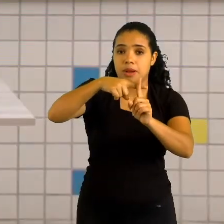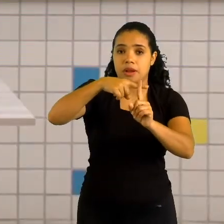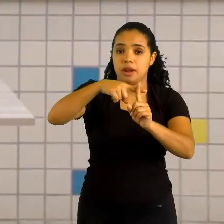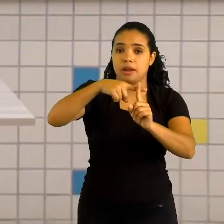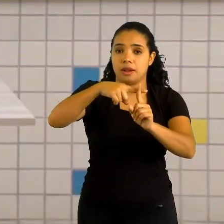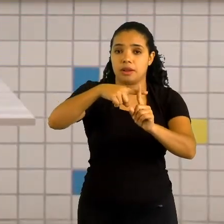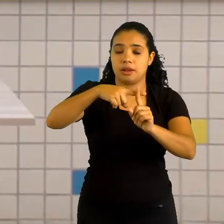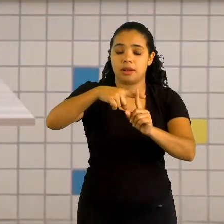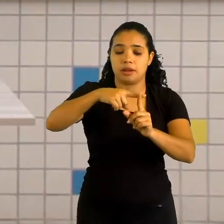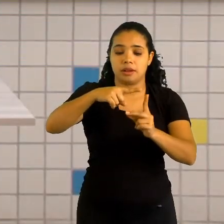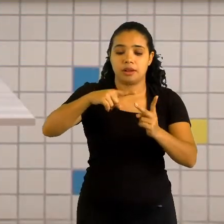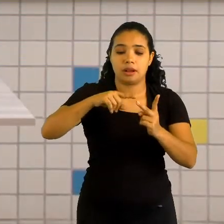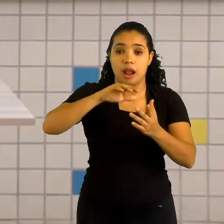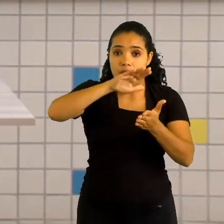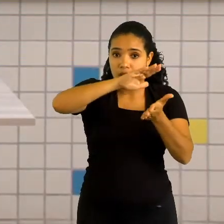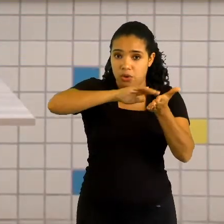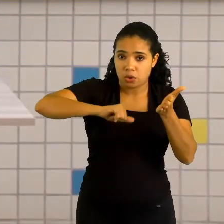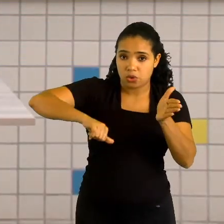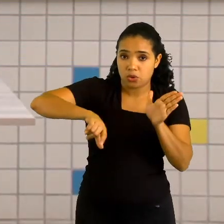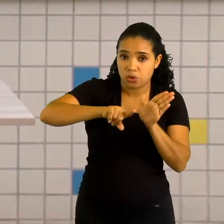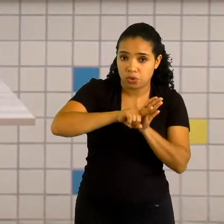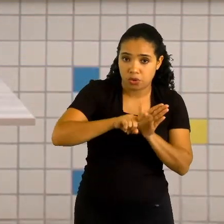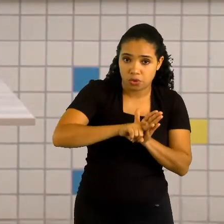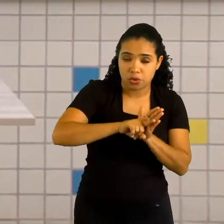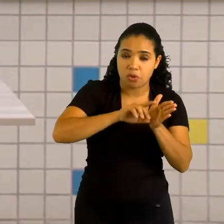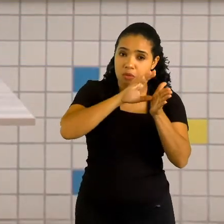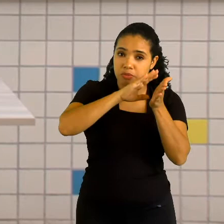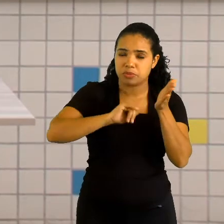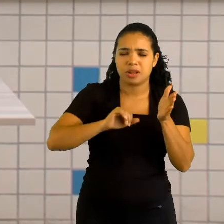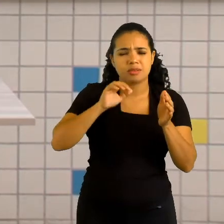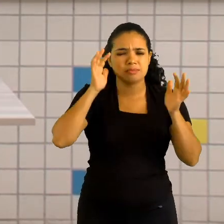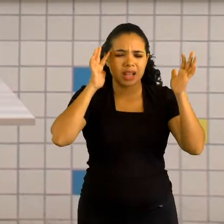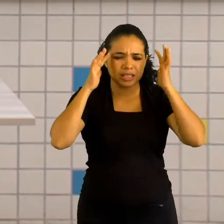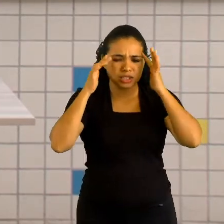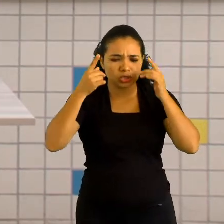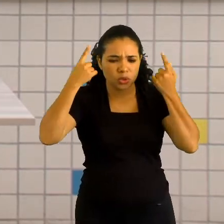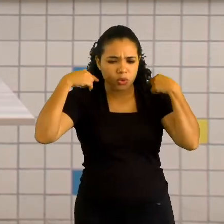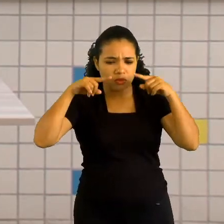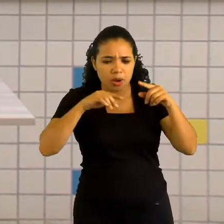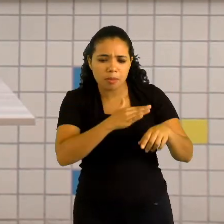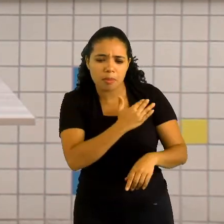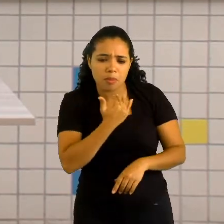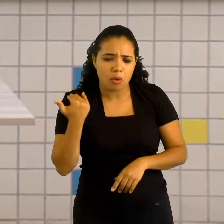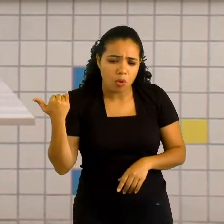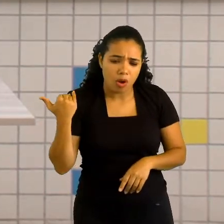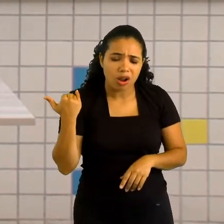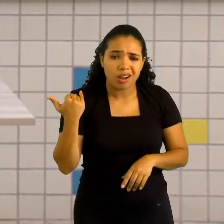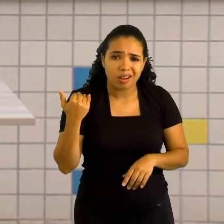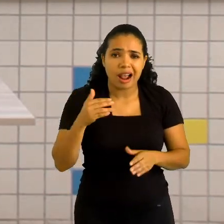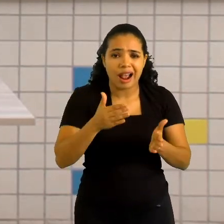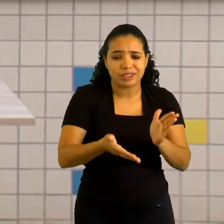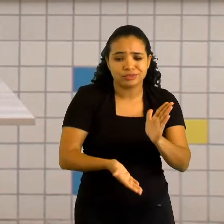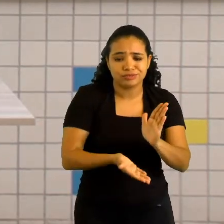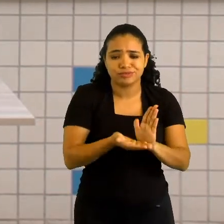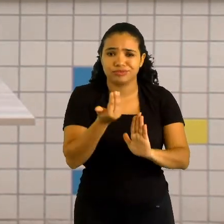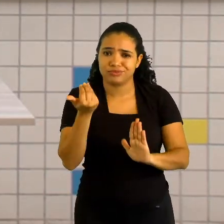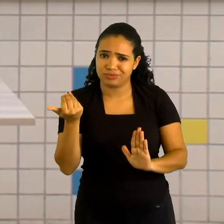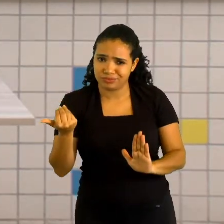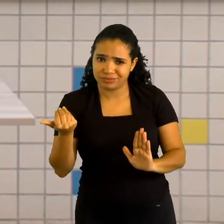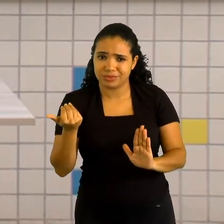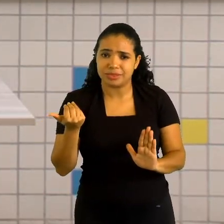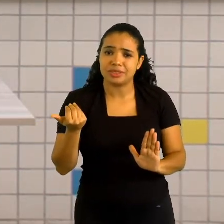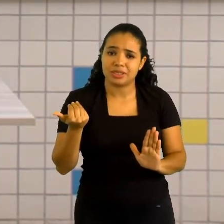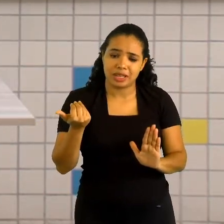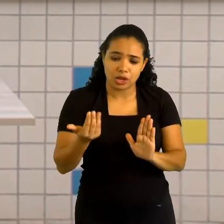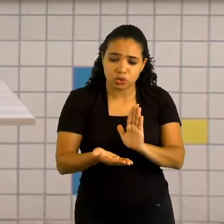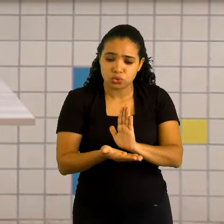ideia de retirar. Imagina quando uma ovelha morresse, né? Poxa, perdi uma ovelha, né? Então, ele retirou daquela quantidade uma que tinha morrido,